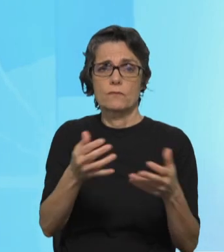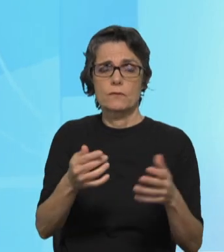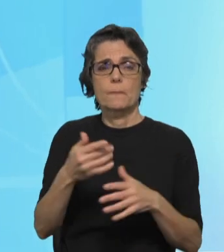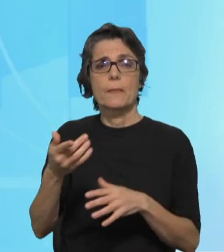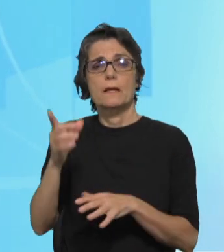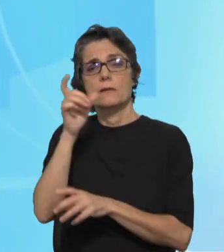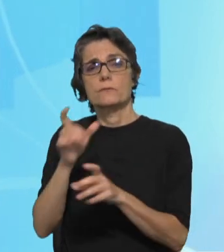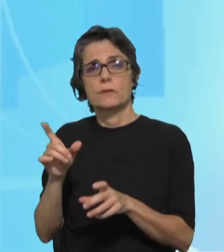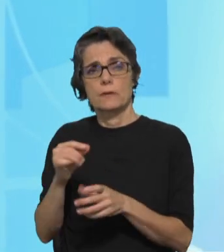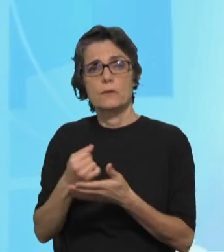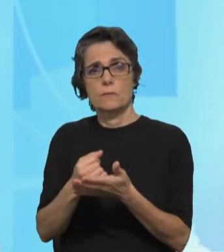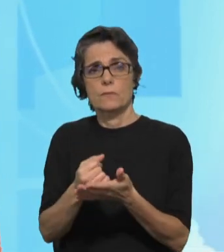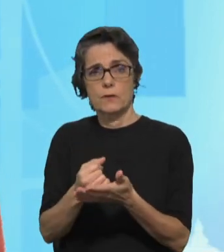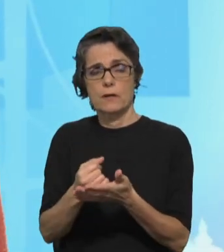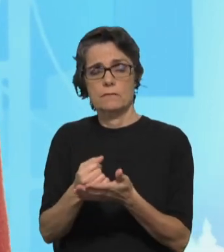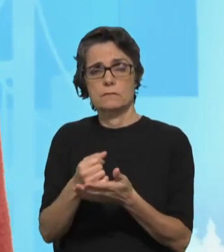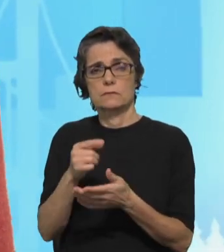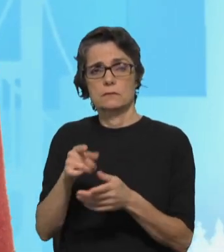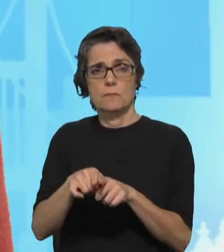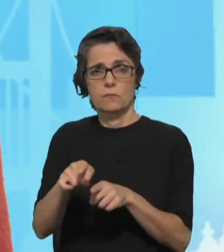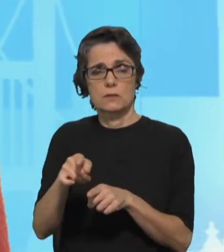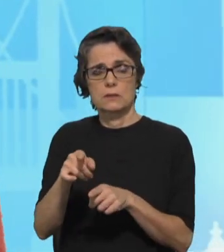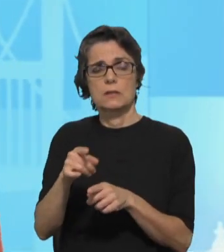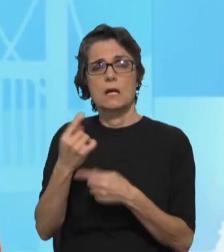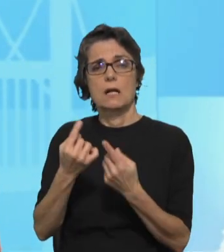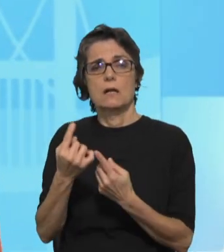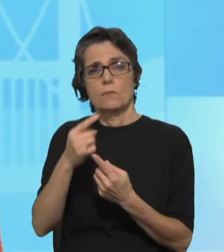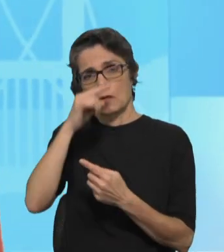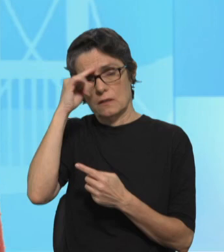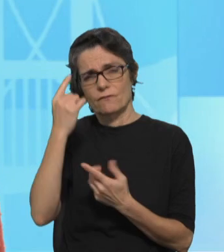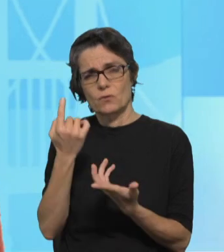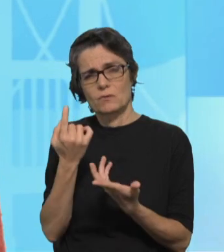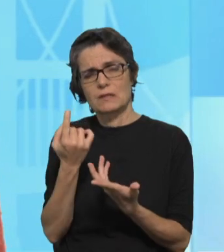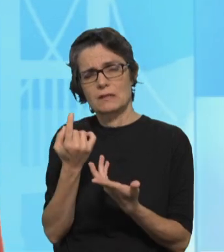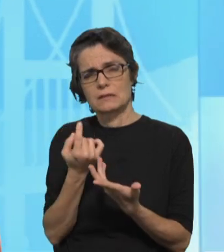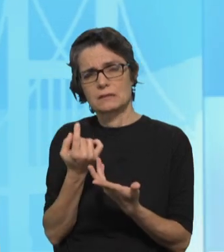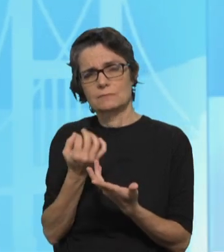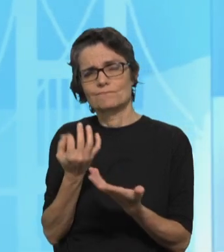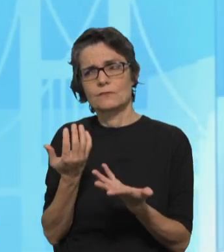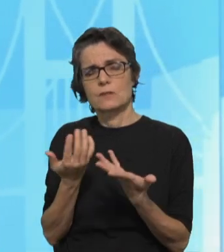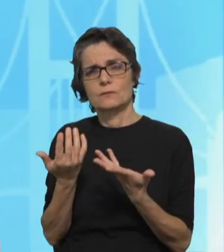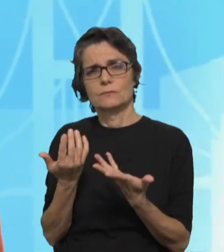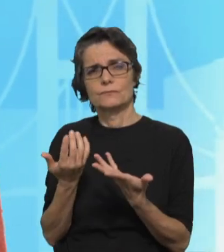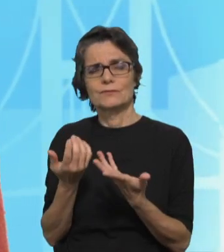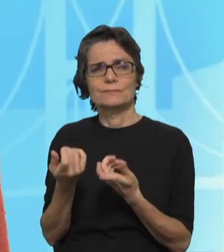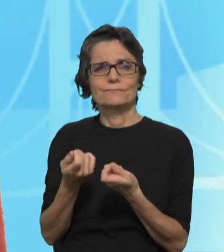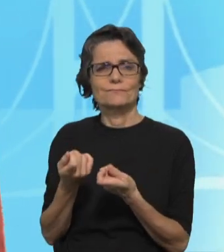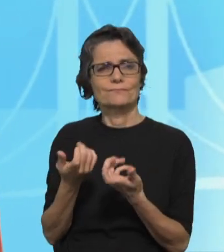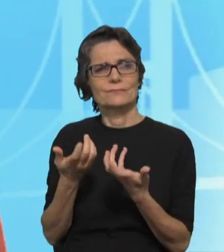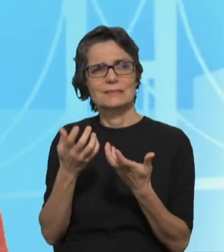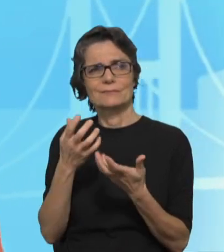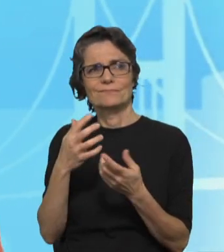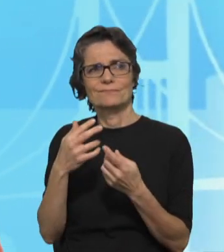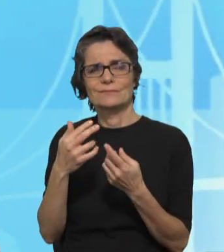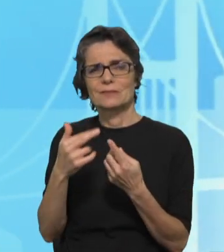pessoas que apoiavam o regime tinham algumas dificuldades em gerir a questão da guerra. Havia